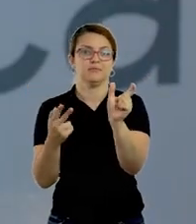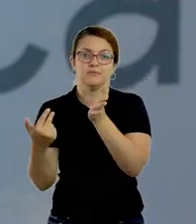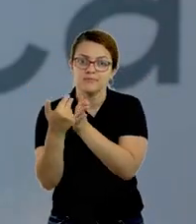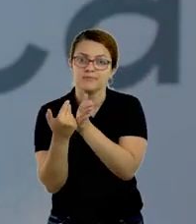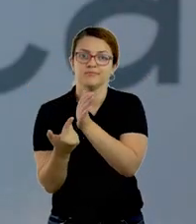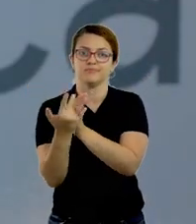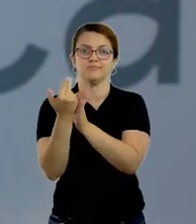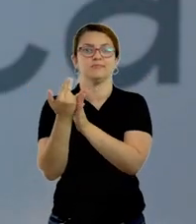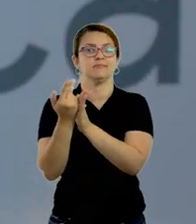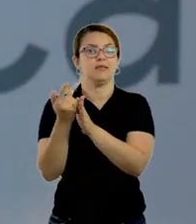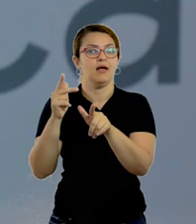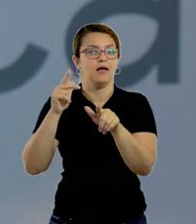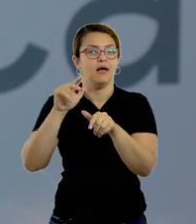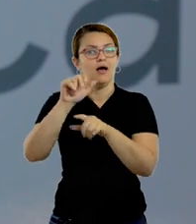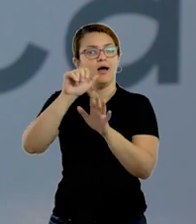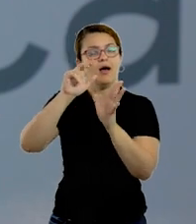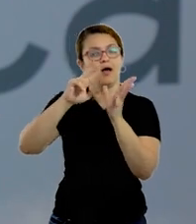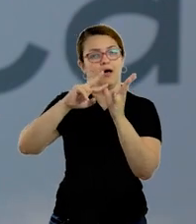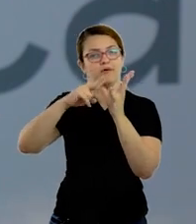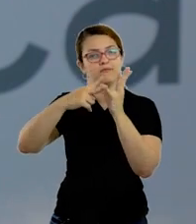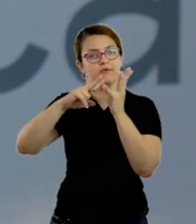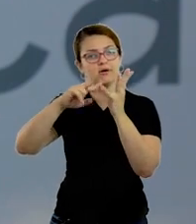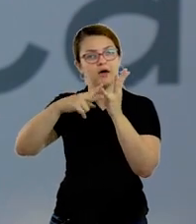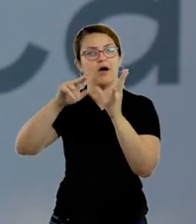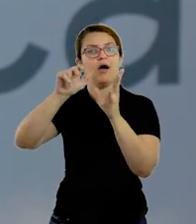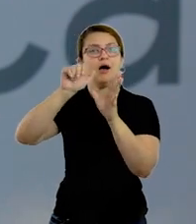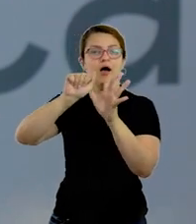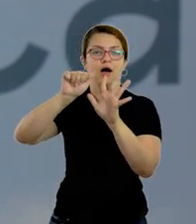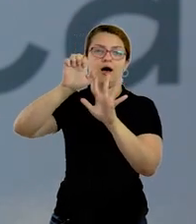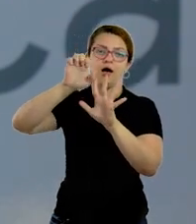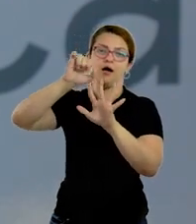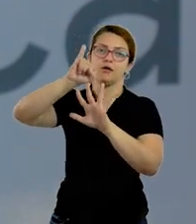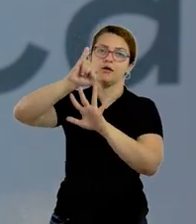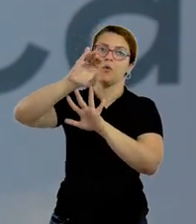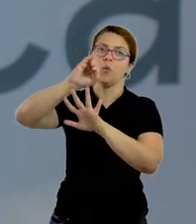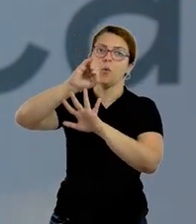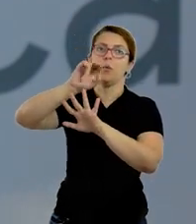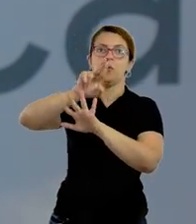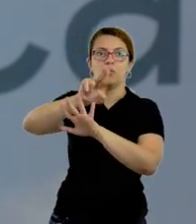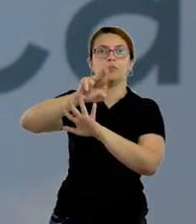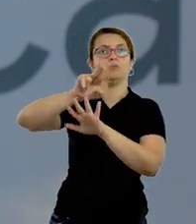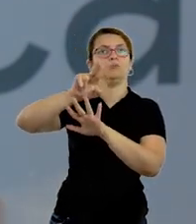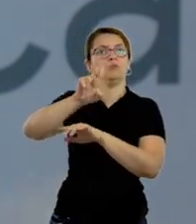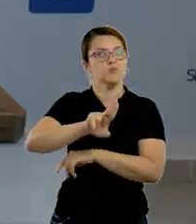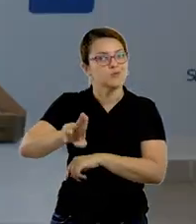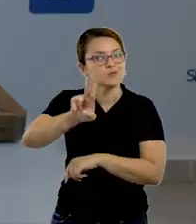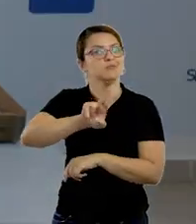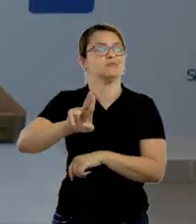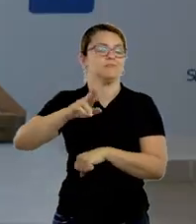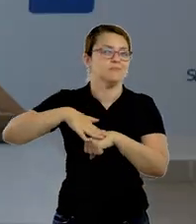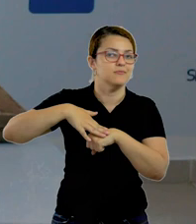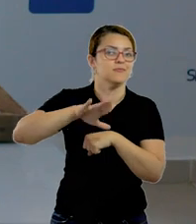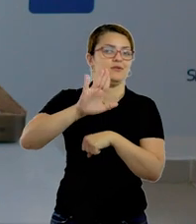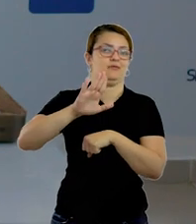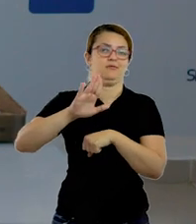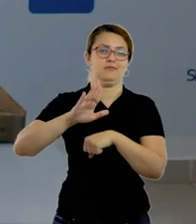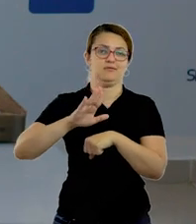confeccionar bastante as vogais. A, E, I, O, U são as letras que a gente usa muito. Elas